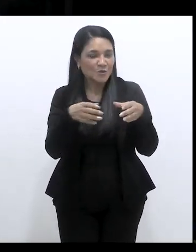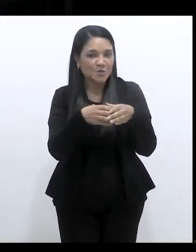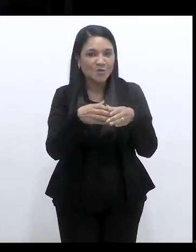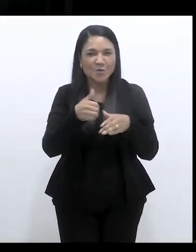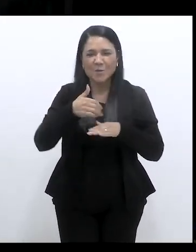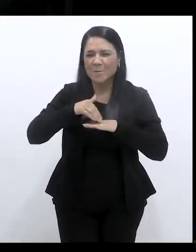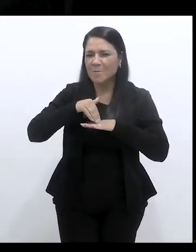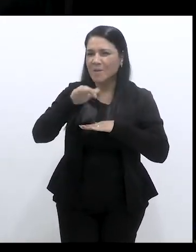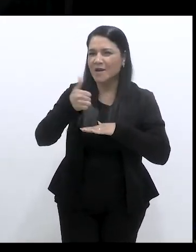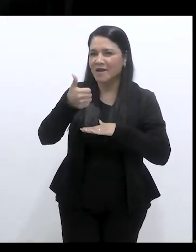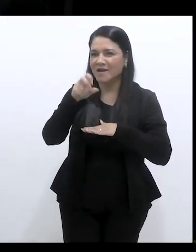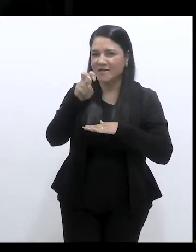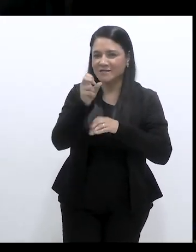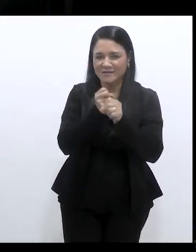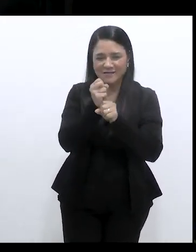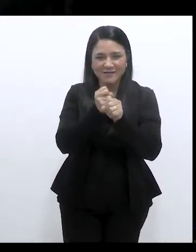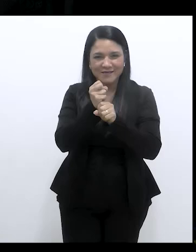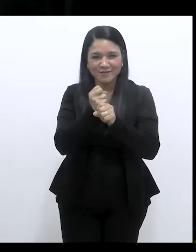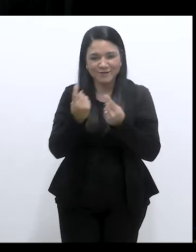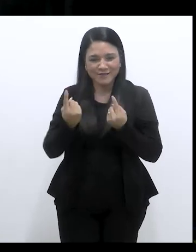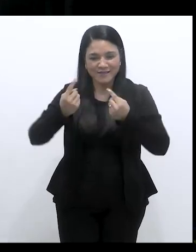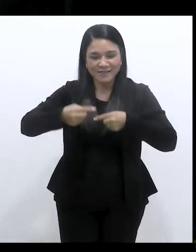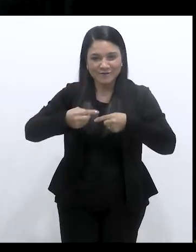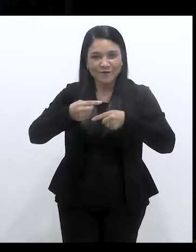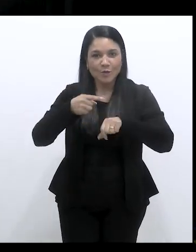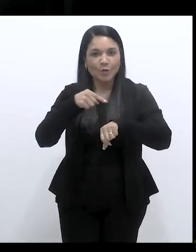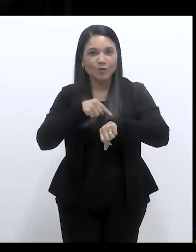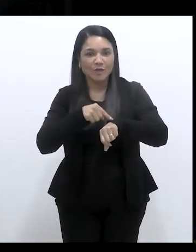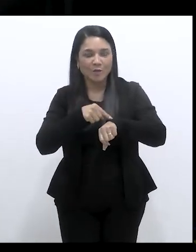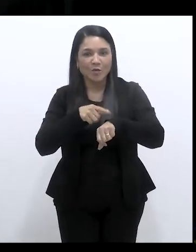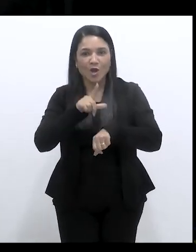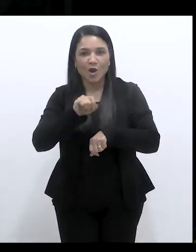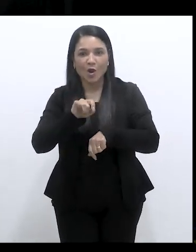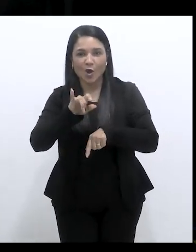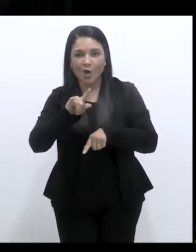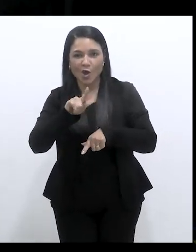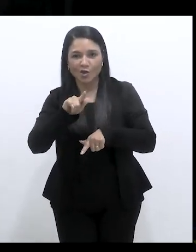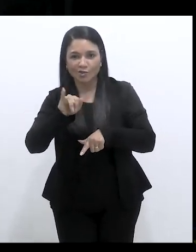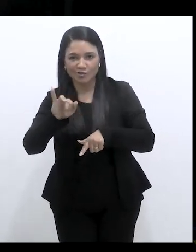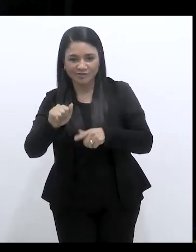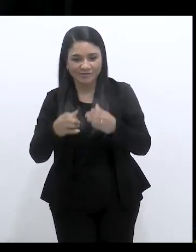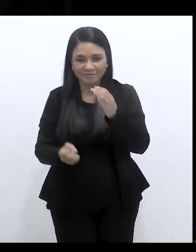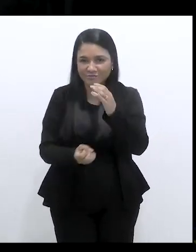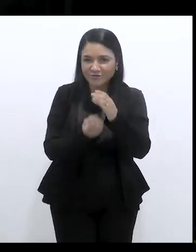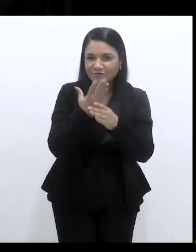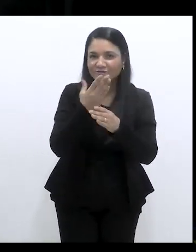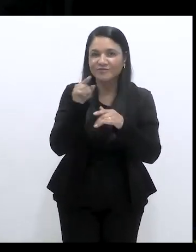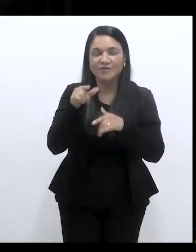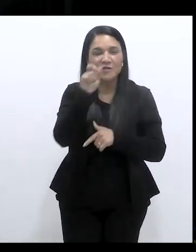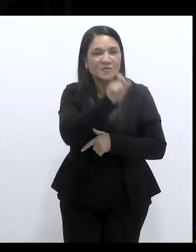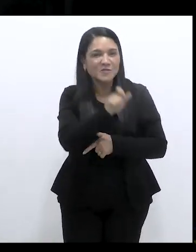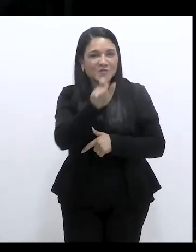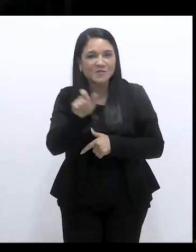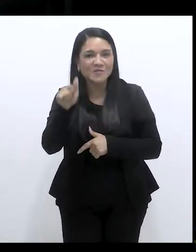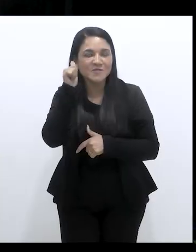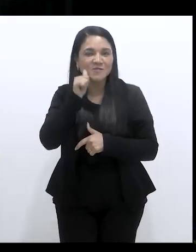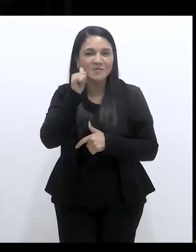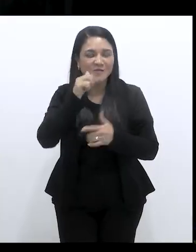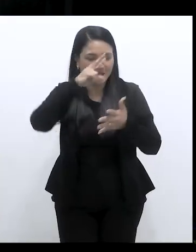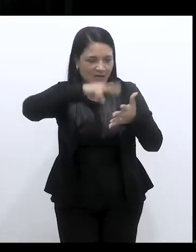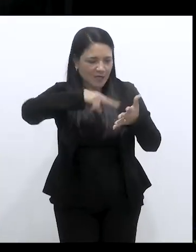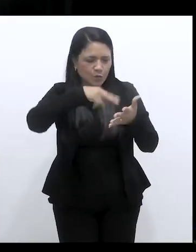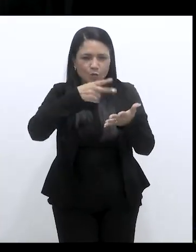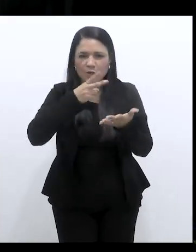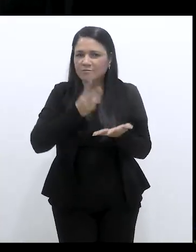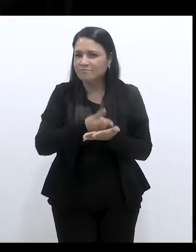de 15 anos desafia o tempo, a rotina e até a lógica da produtividade. Mulheres que transformaram leitura em